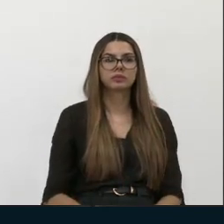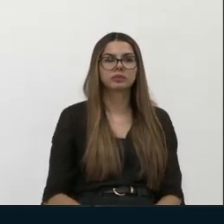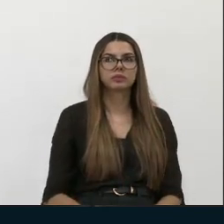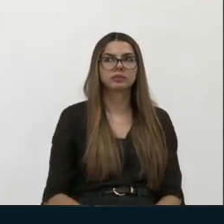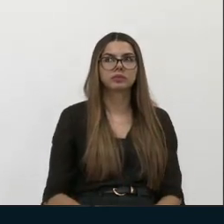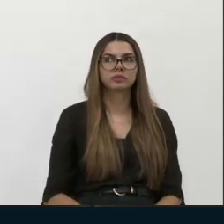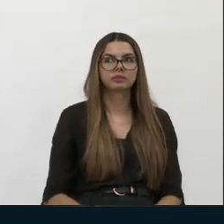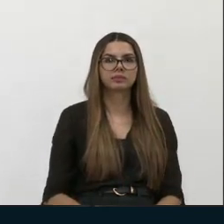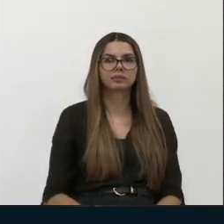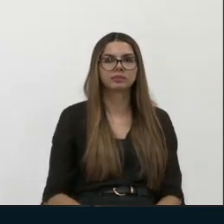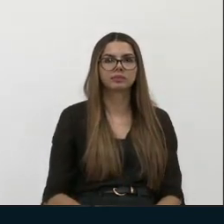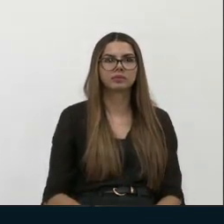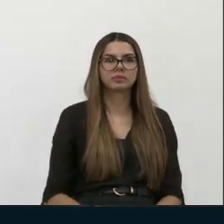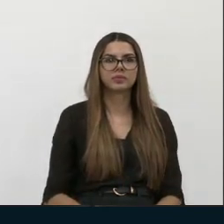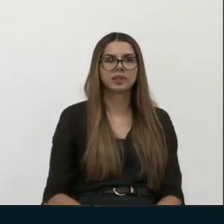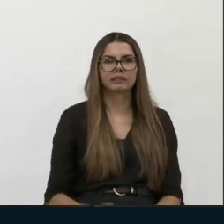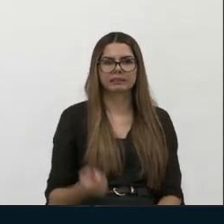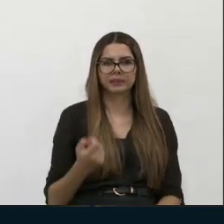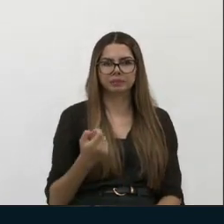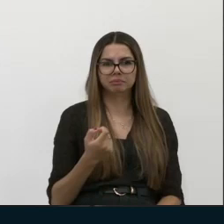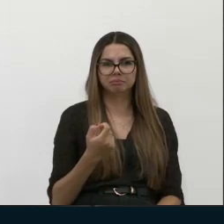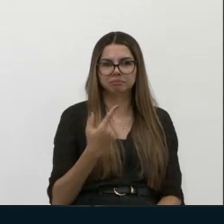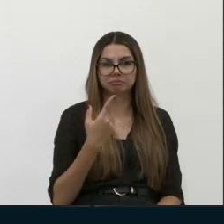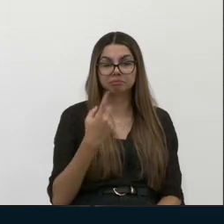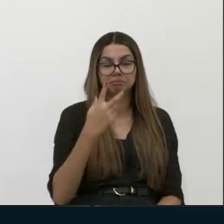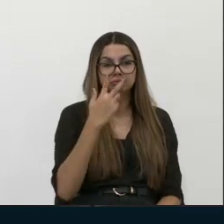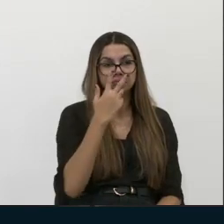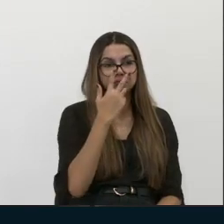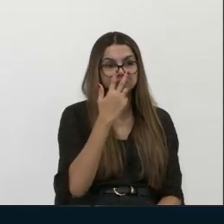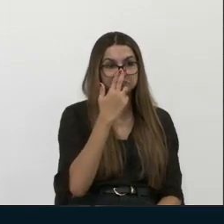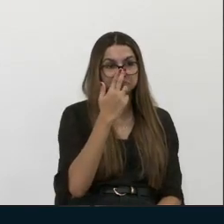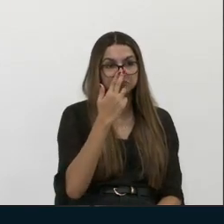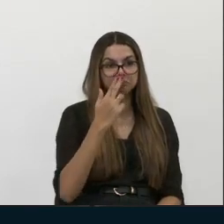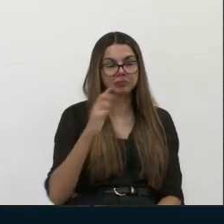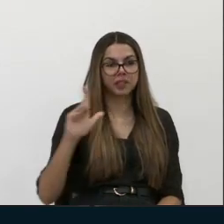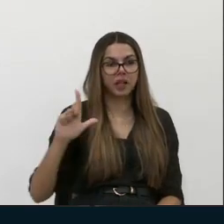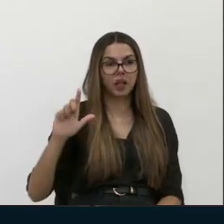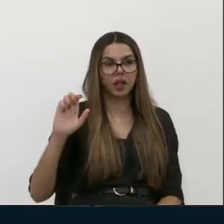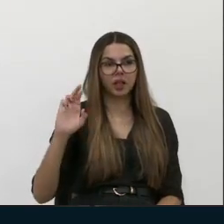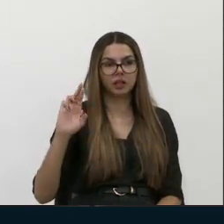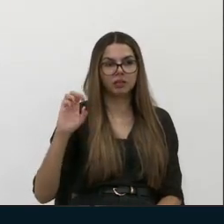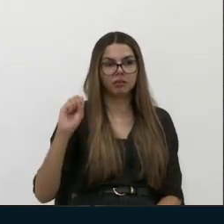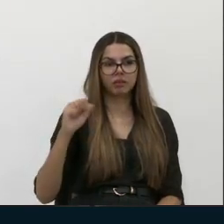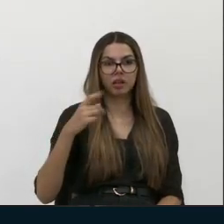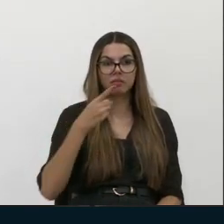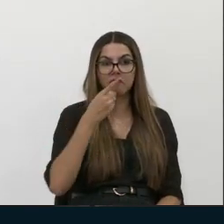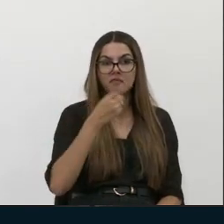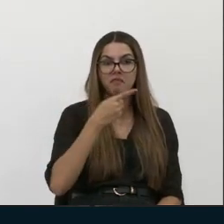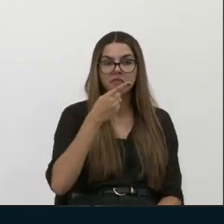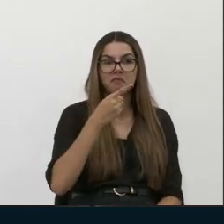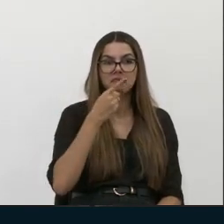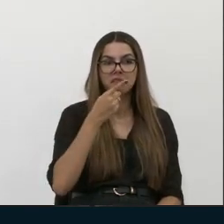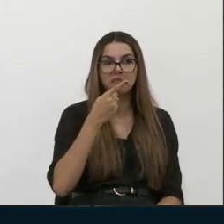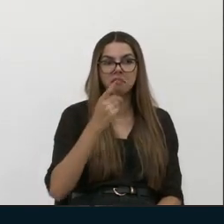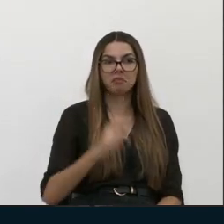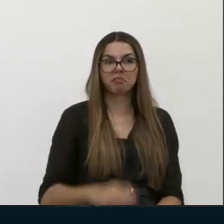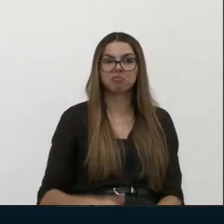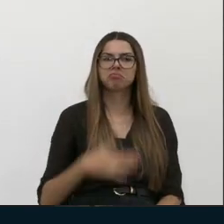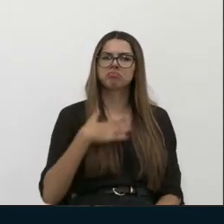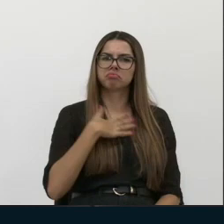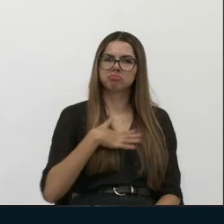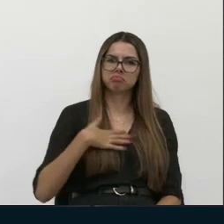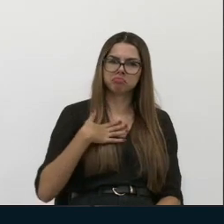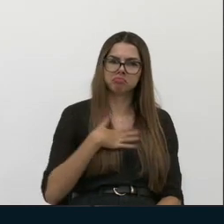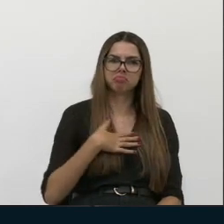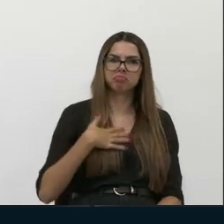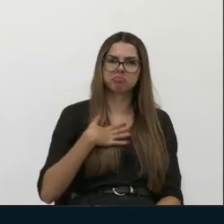Que é estranho, eu achei que o Lucas Santos estava falando e você estava gostando, porque estava